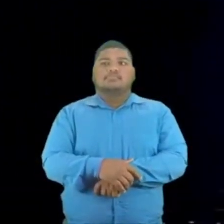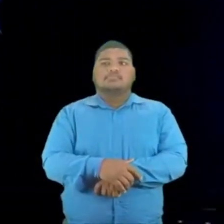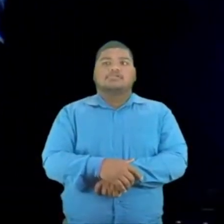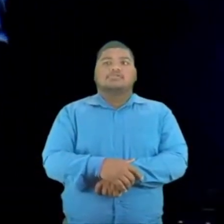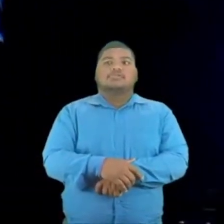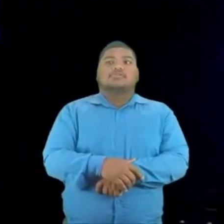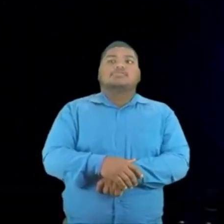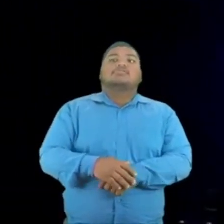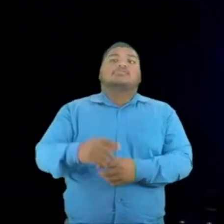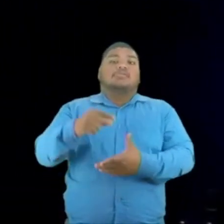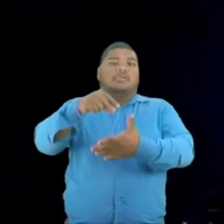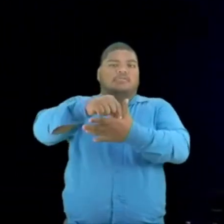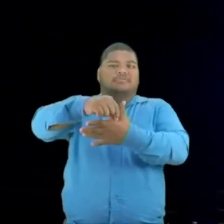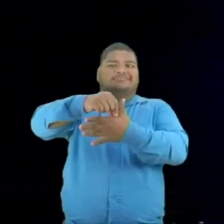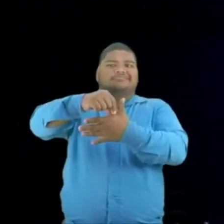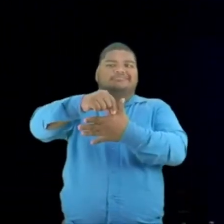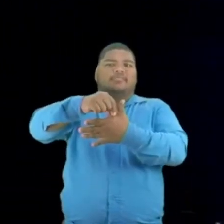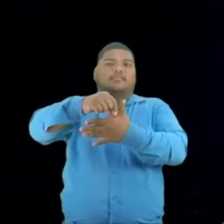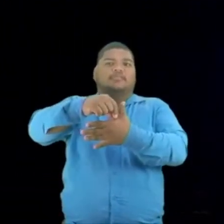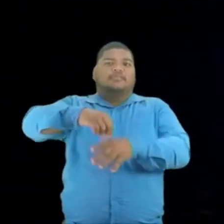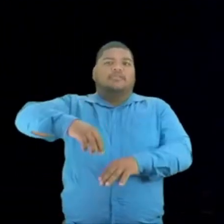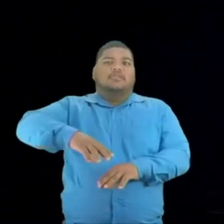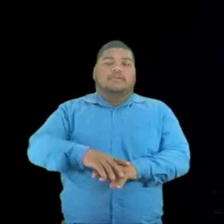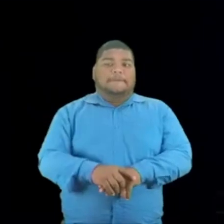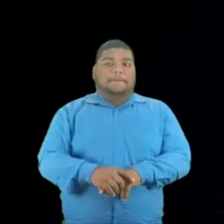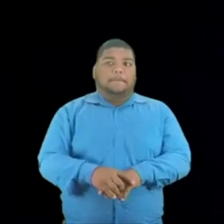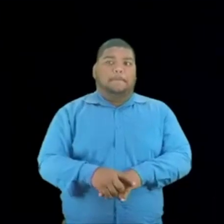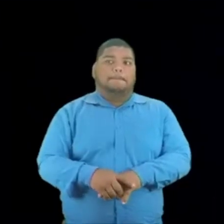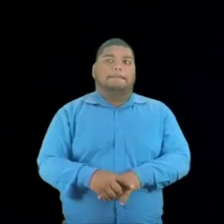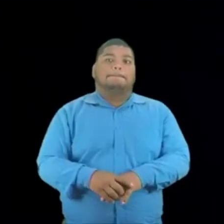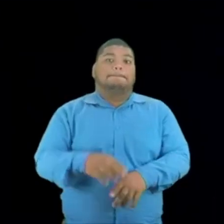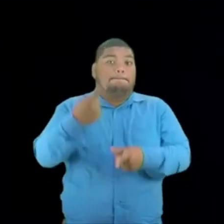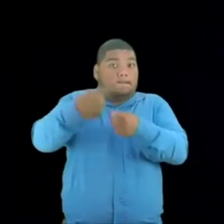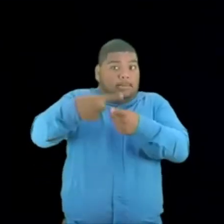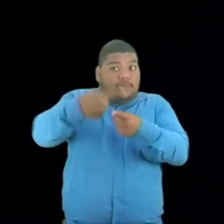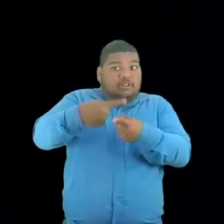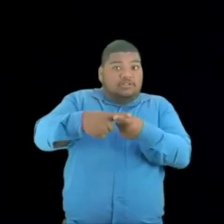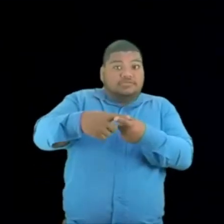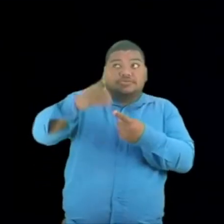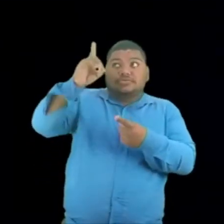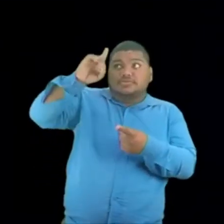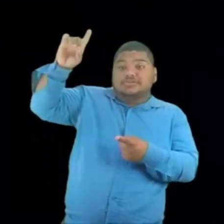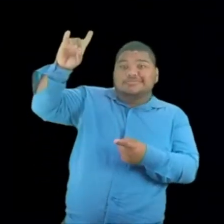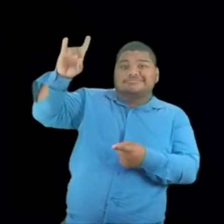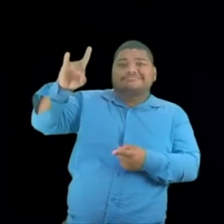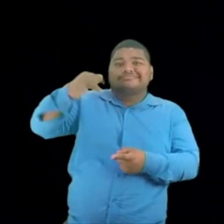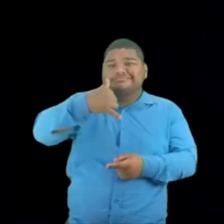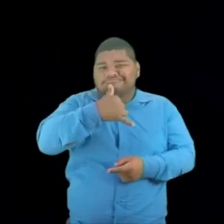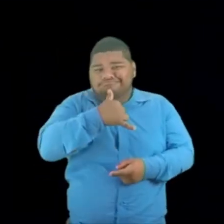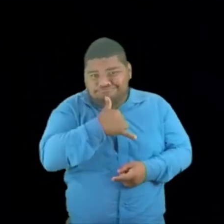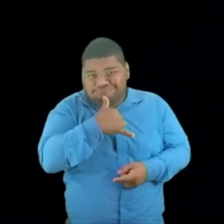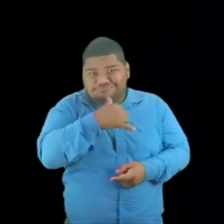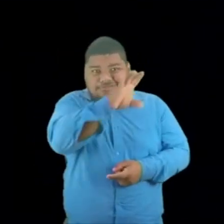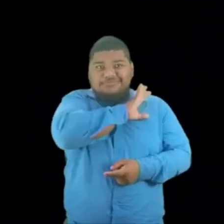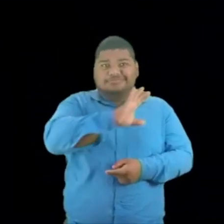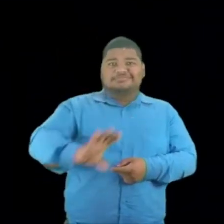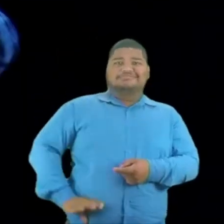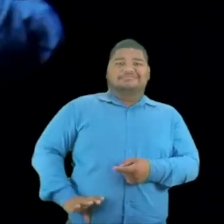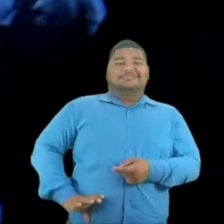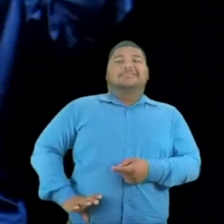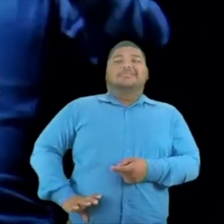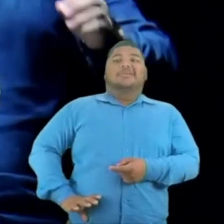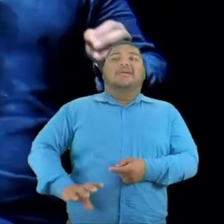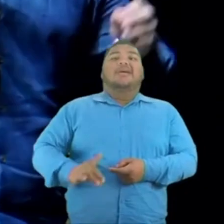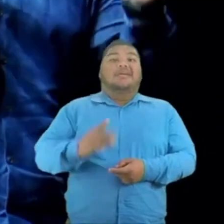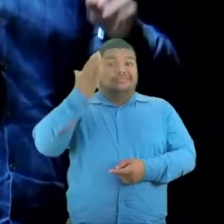líder. Principalmente com alguém que você se inspira. Porque Deus vai permitir que você se decepcione com alguns cristãos para que você